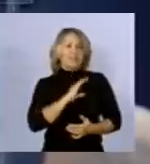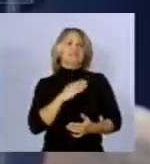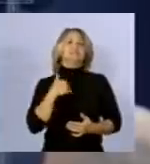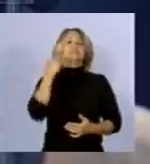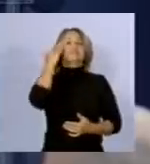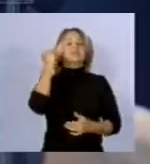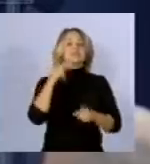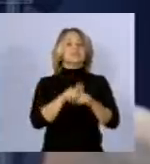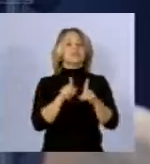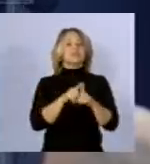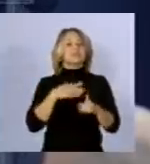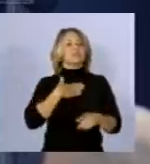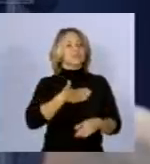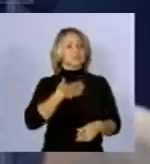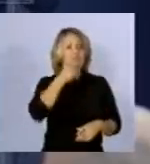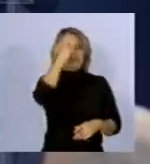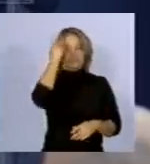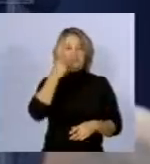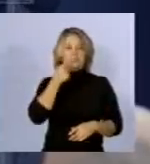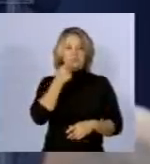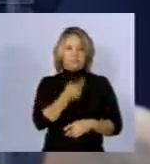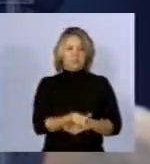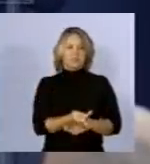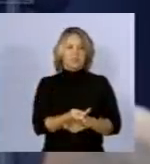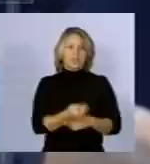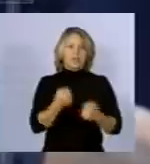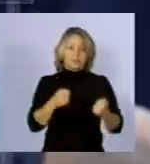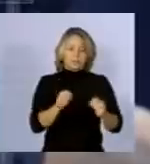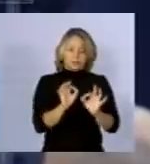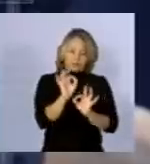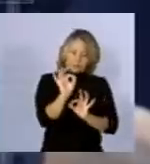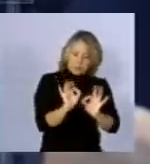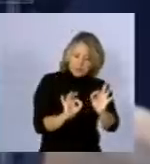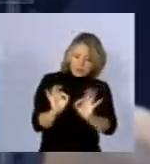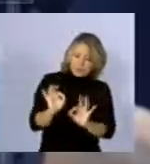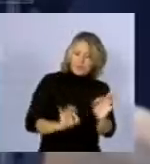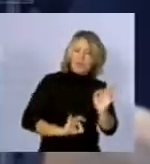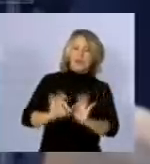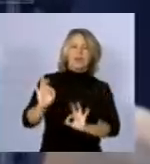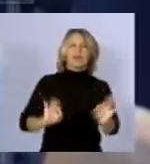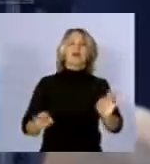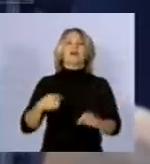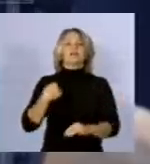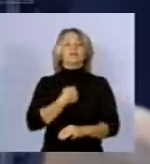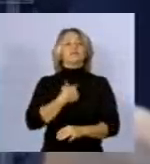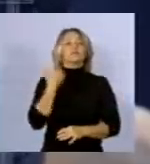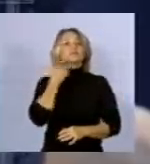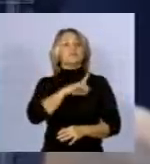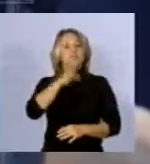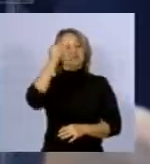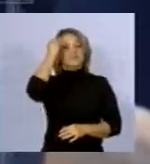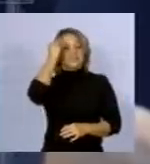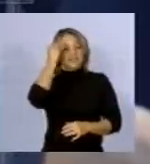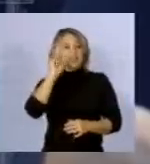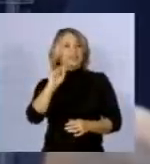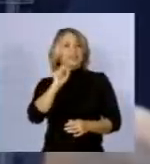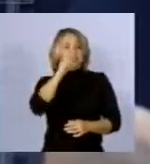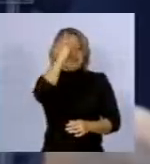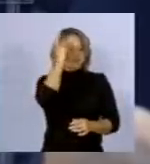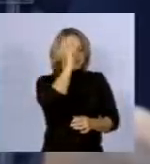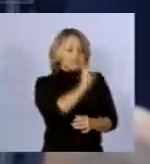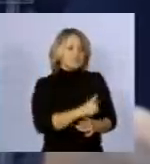muito da indicação eh eh que dá para mapear então a gente consegue perceber quem está exposto a riscos